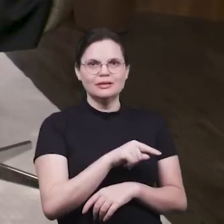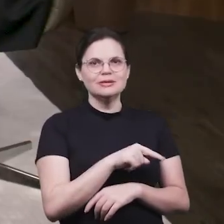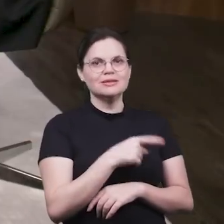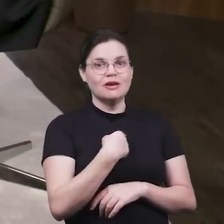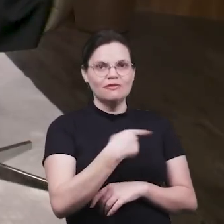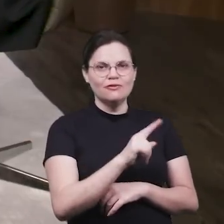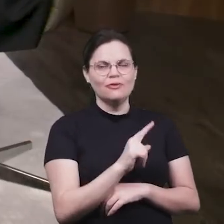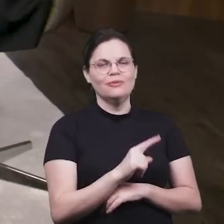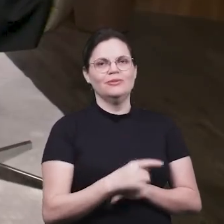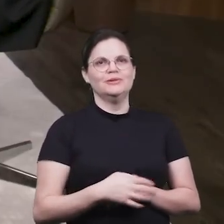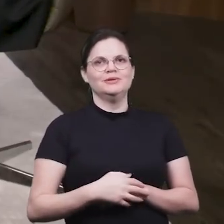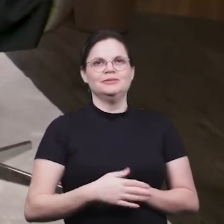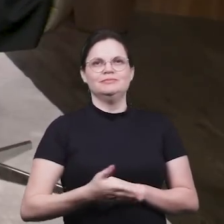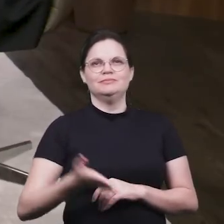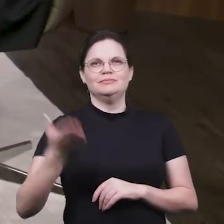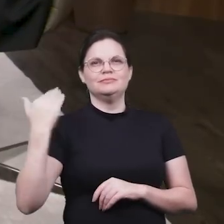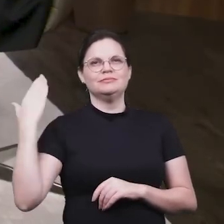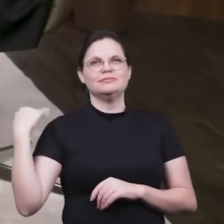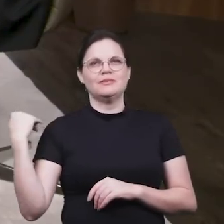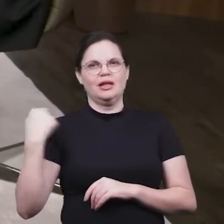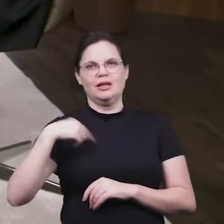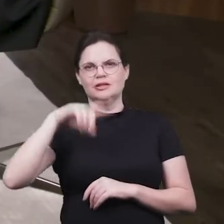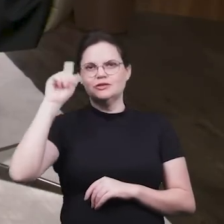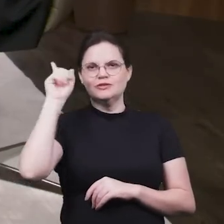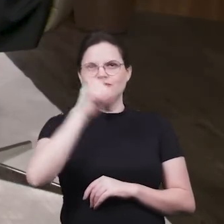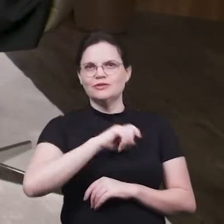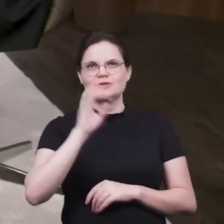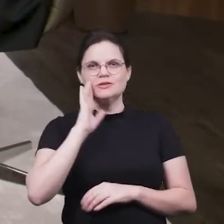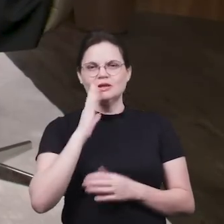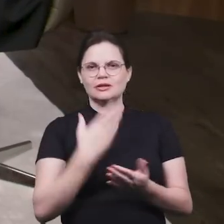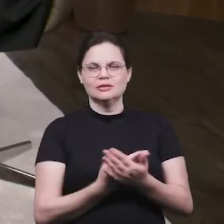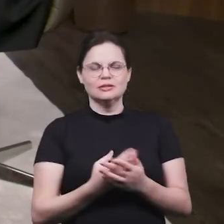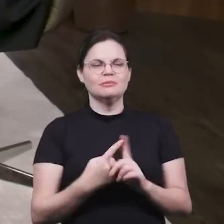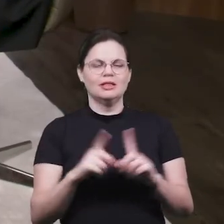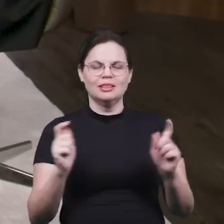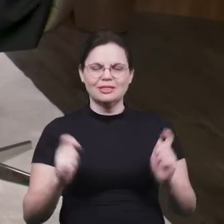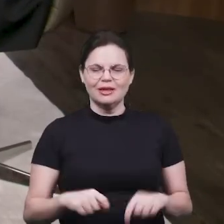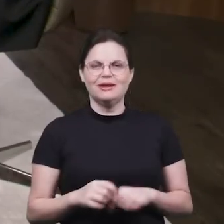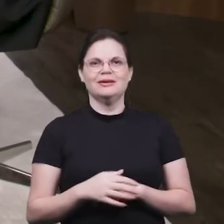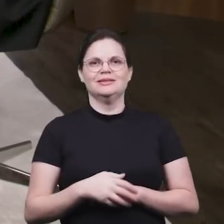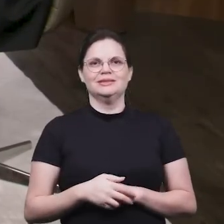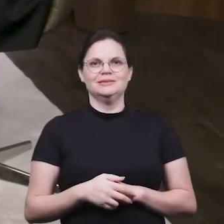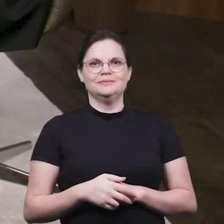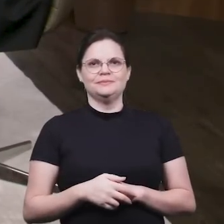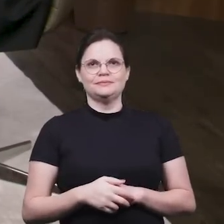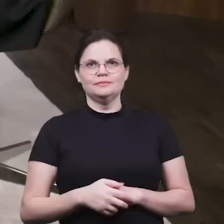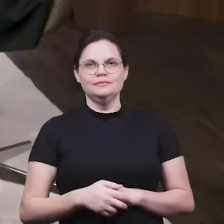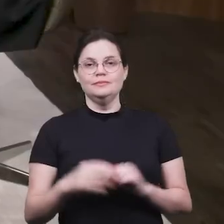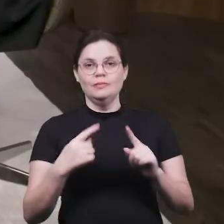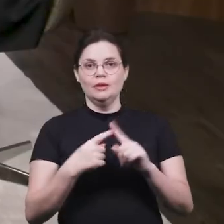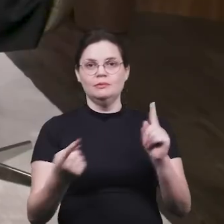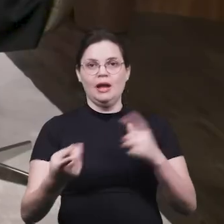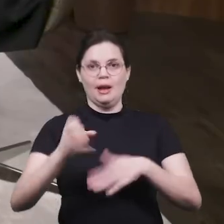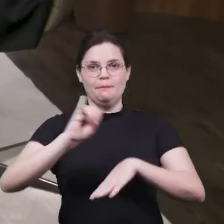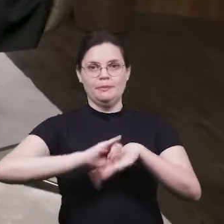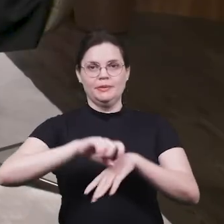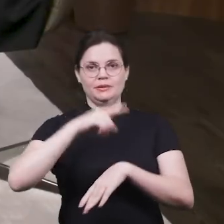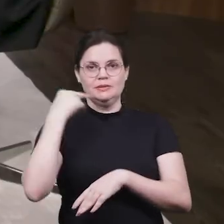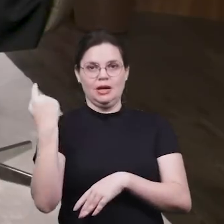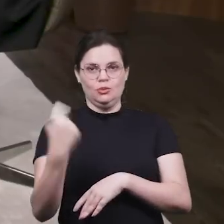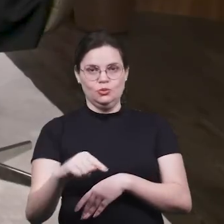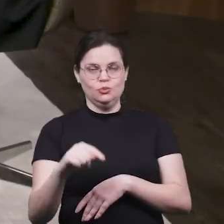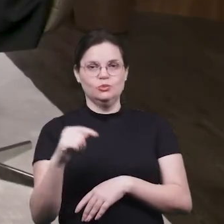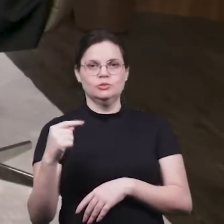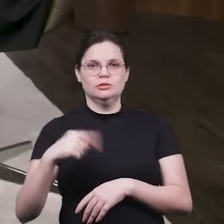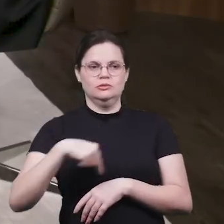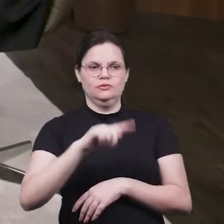Isso naquela época para nós era difícil acreditar que é possível, mas em Moscou, quando nós estávamos lá